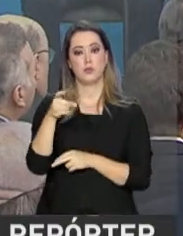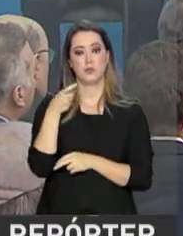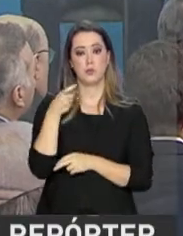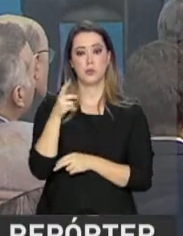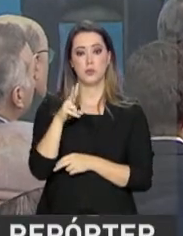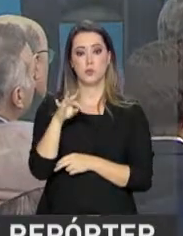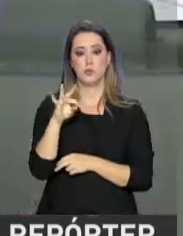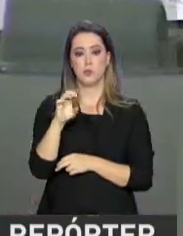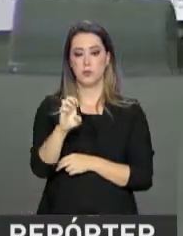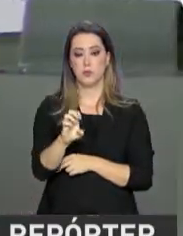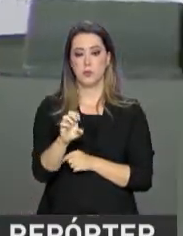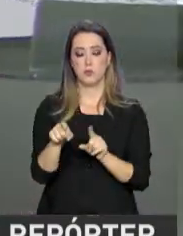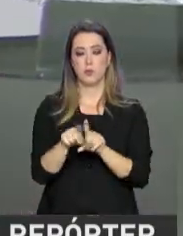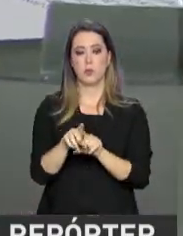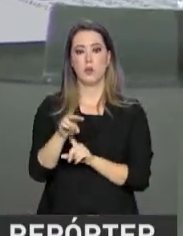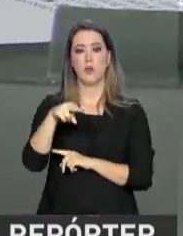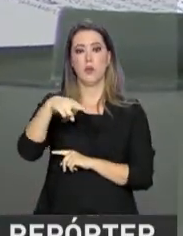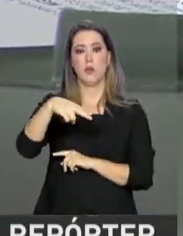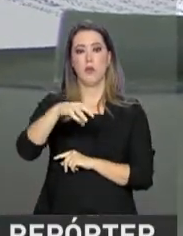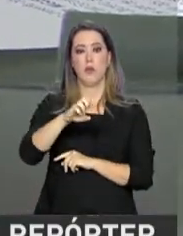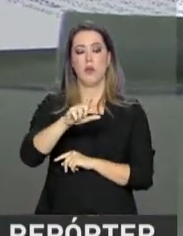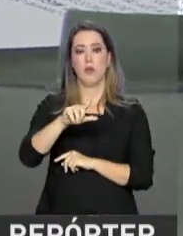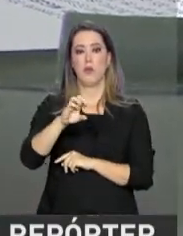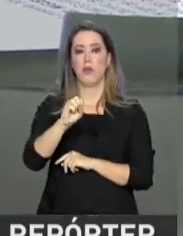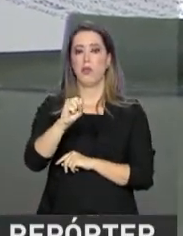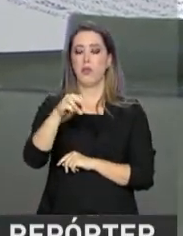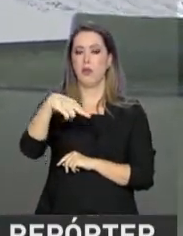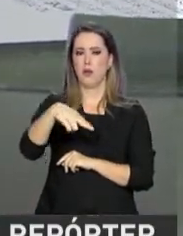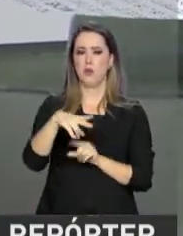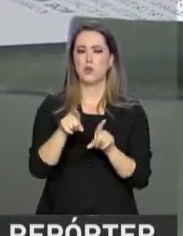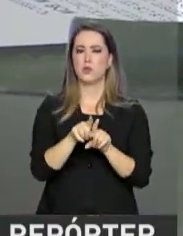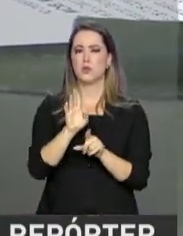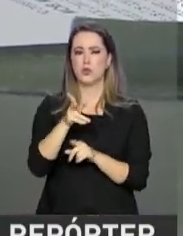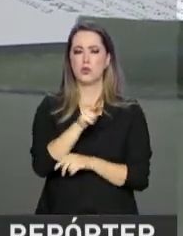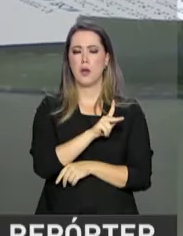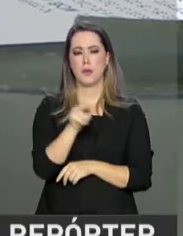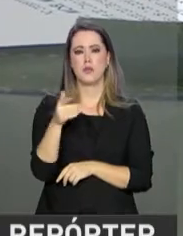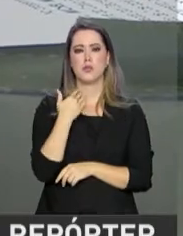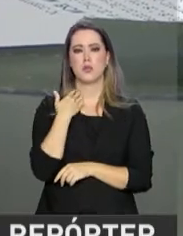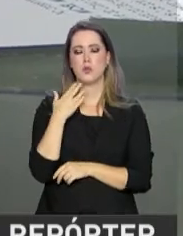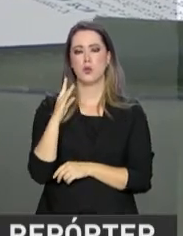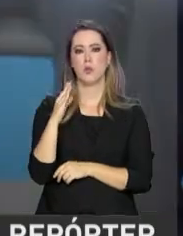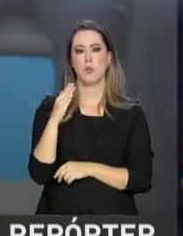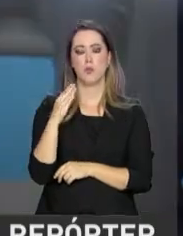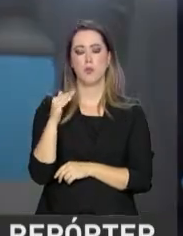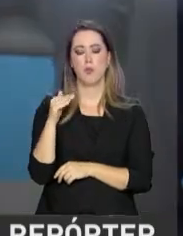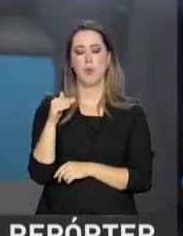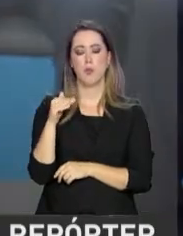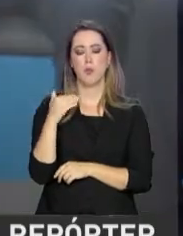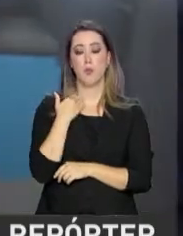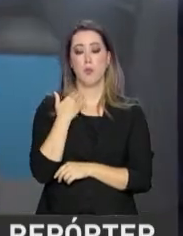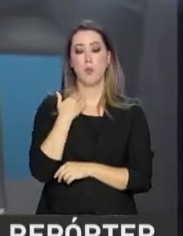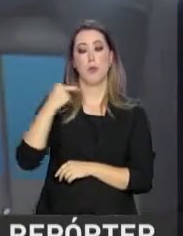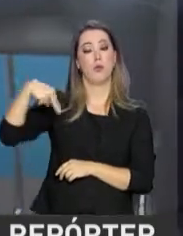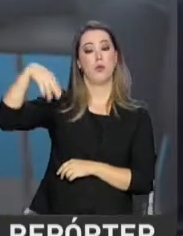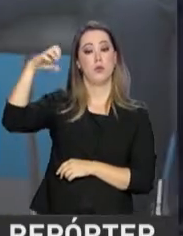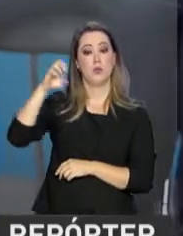de habitação, Nelson Antônio de Souza. Ele já foi presidente do Banco do Nordeste e trabalha na Caixa Econômica